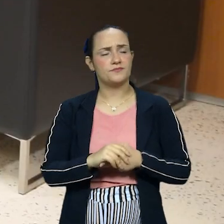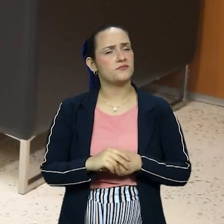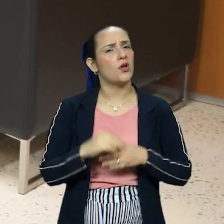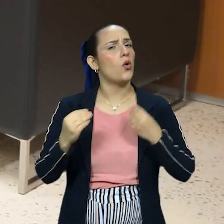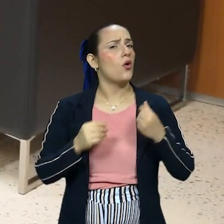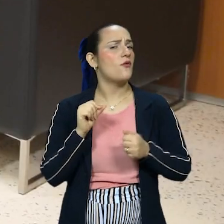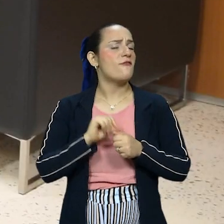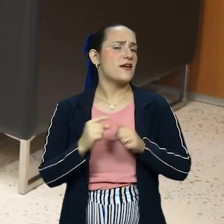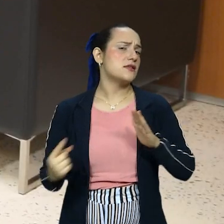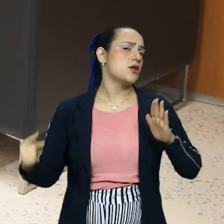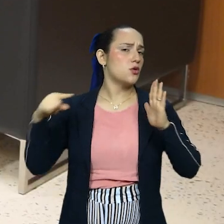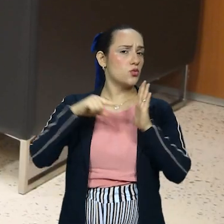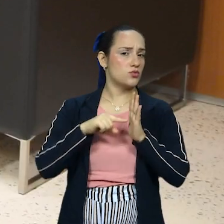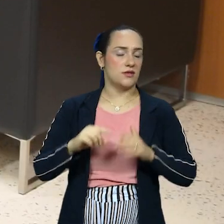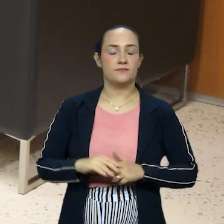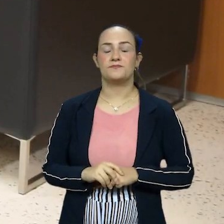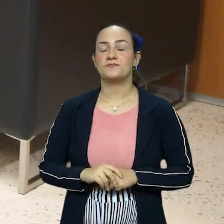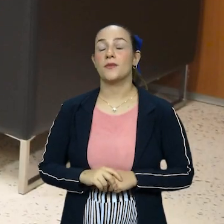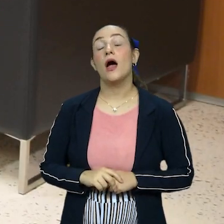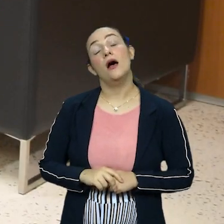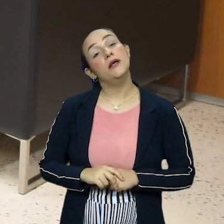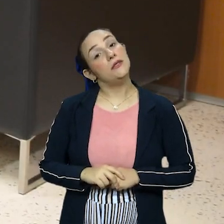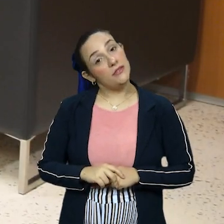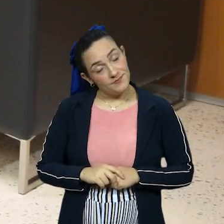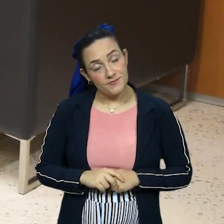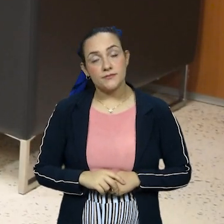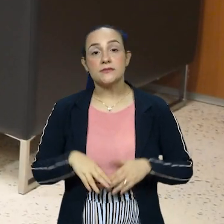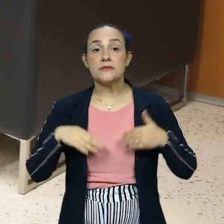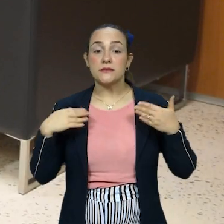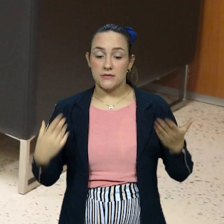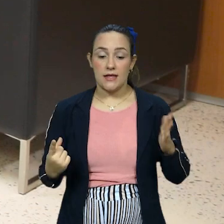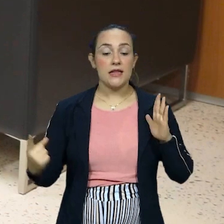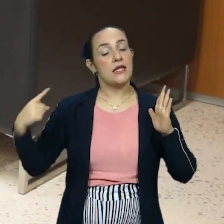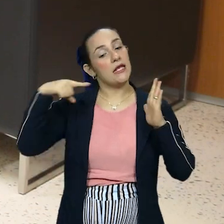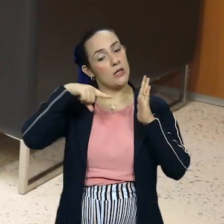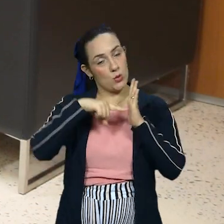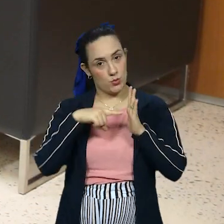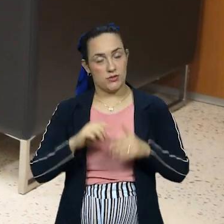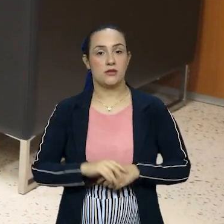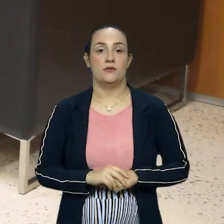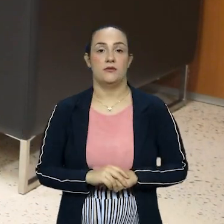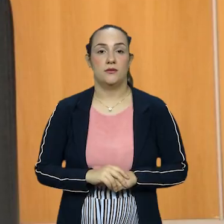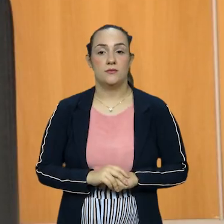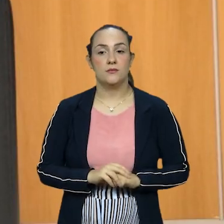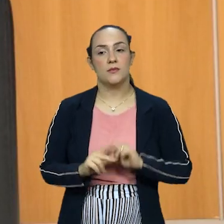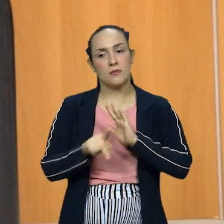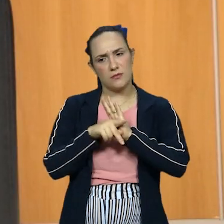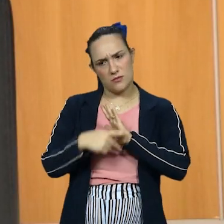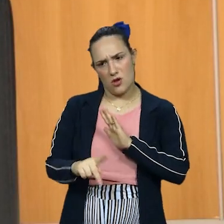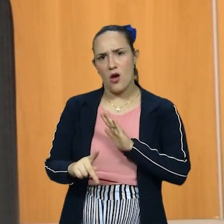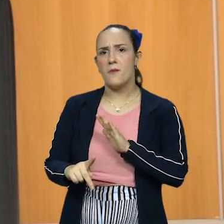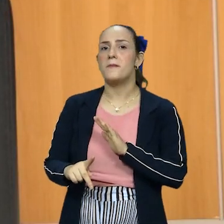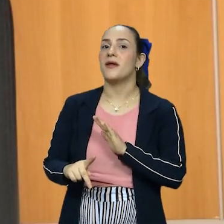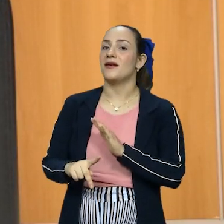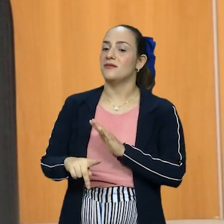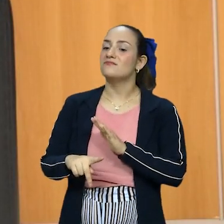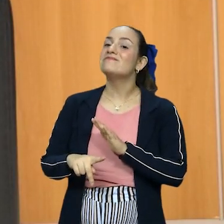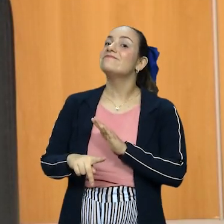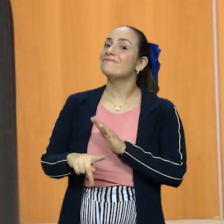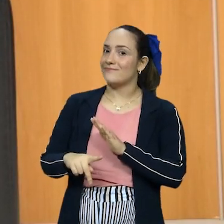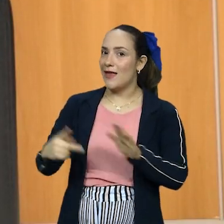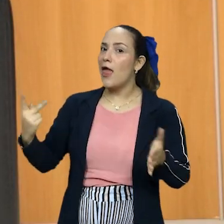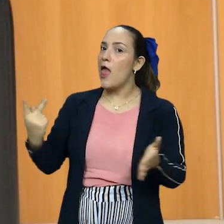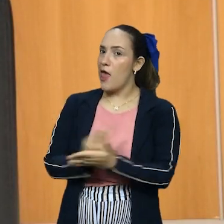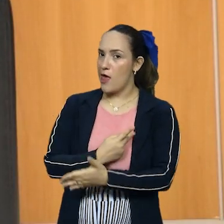ser feitas denúncias? Olha, as denúncias em relação às infrações